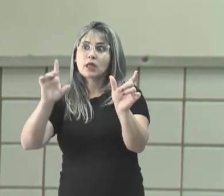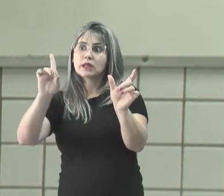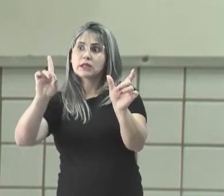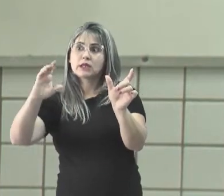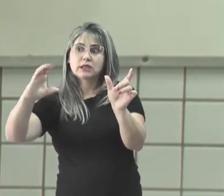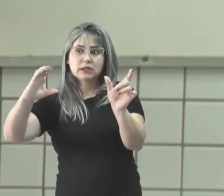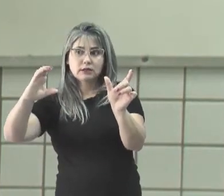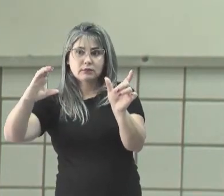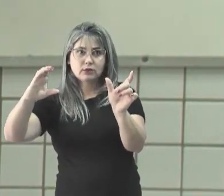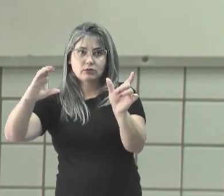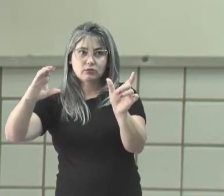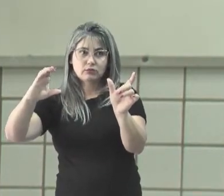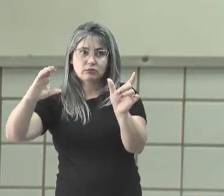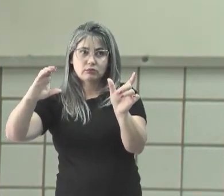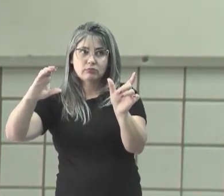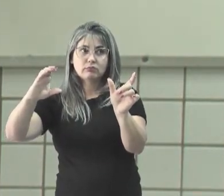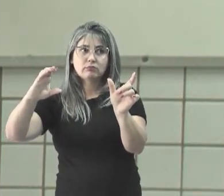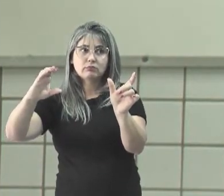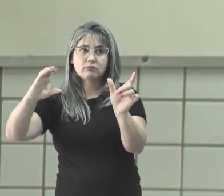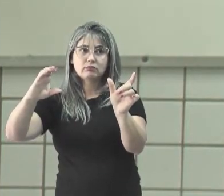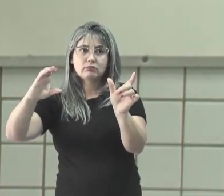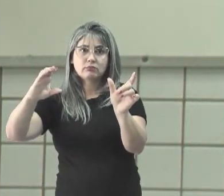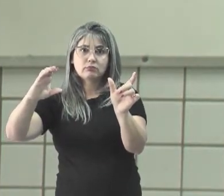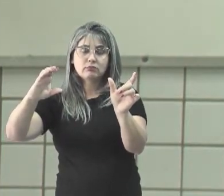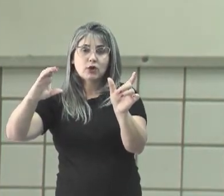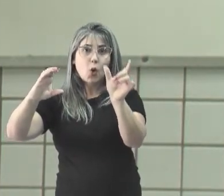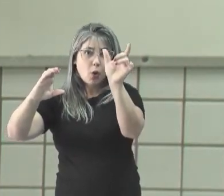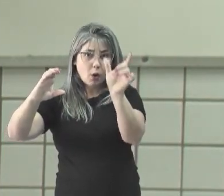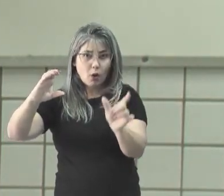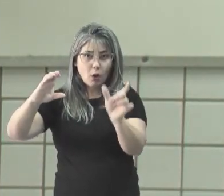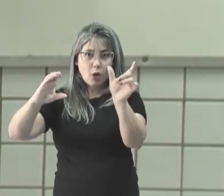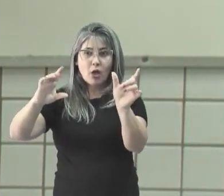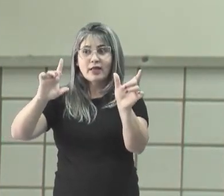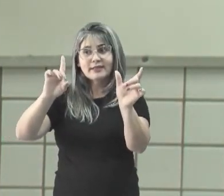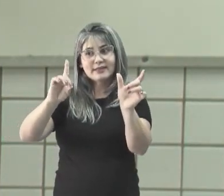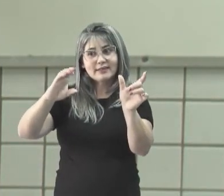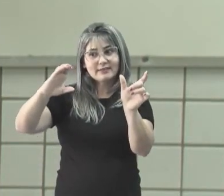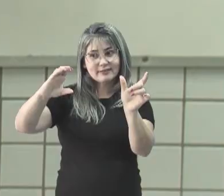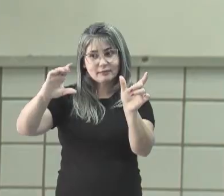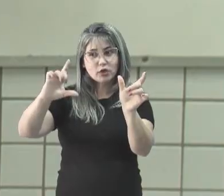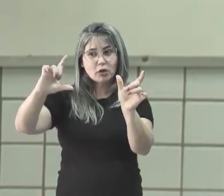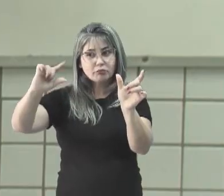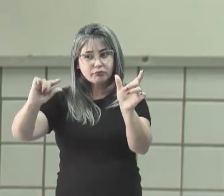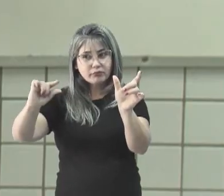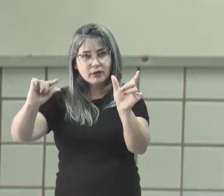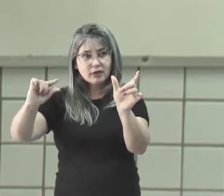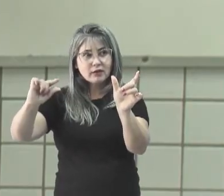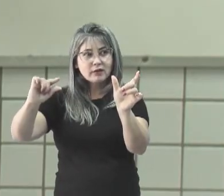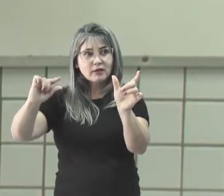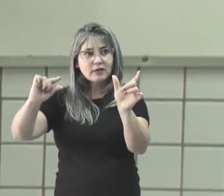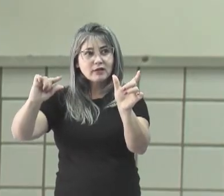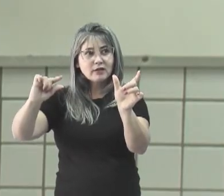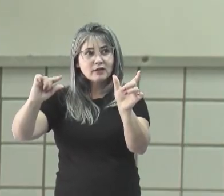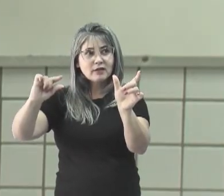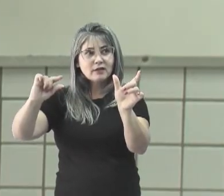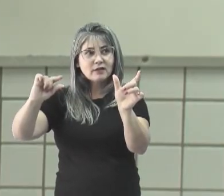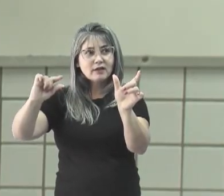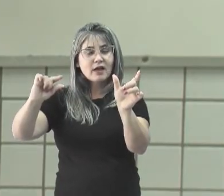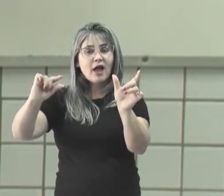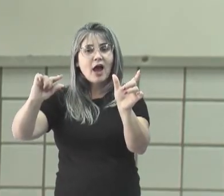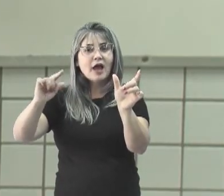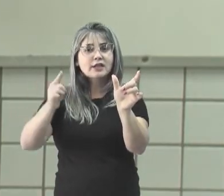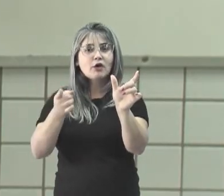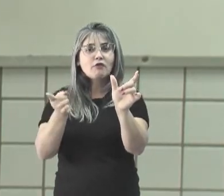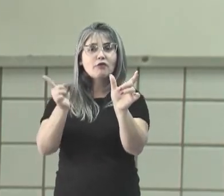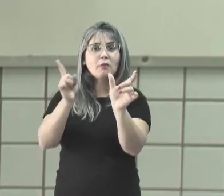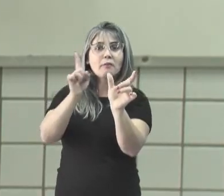então submúltiplo, né? Ó, desce cento e mili. Então eu estou em cento e quero vir para desce. Então a vírgula vai se deslocar para